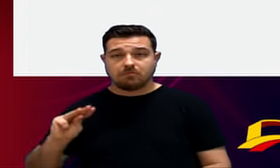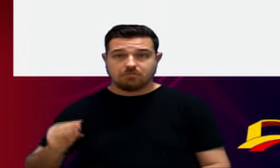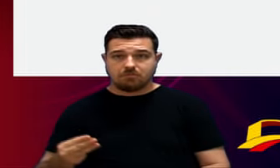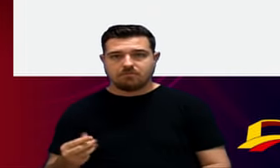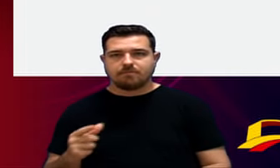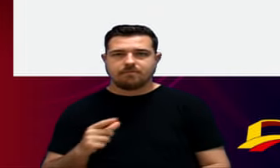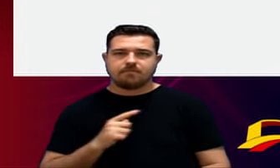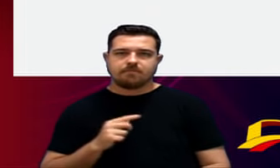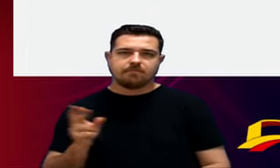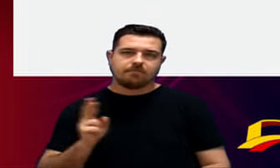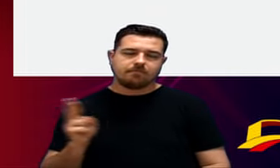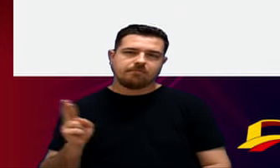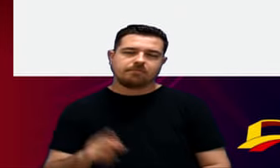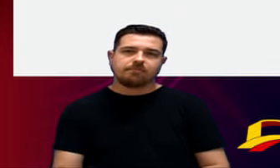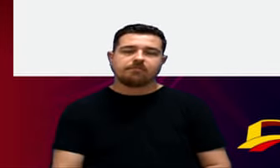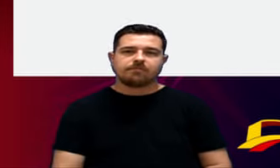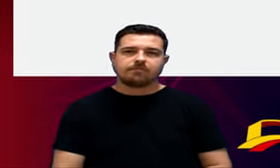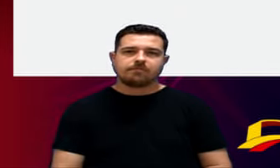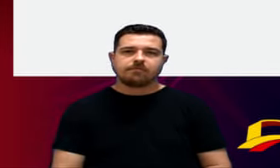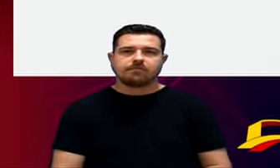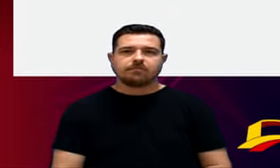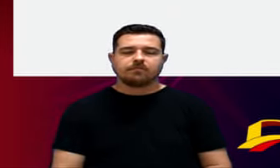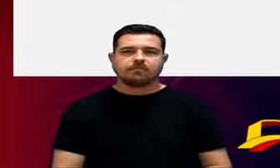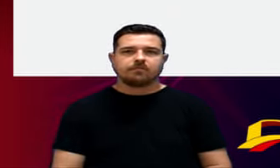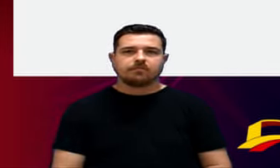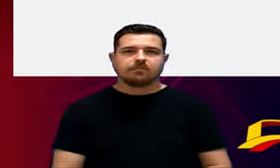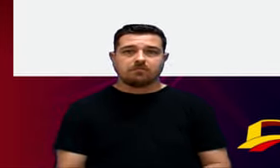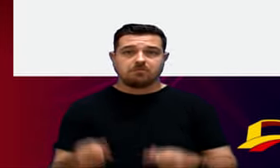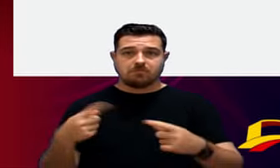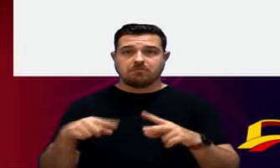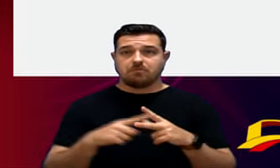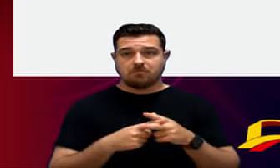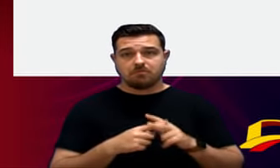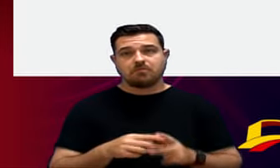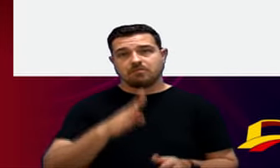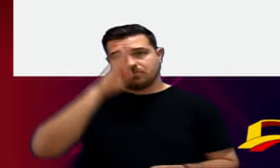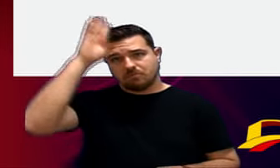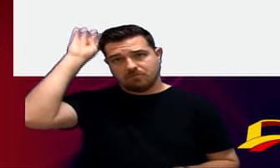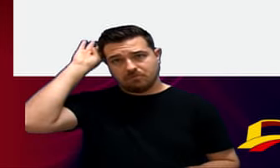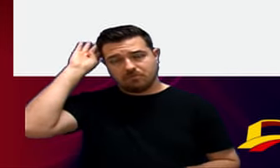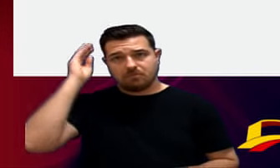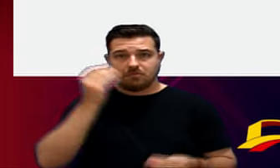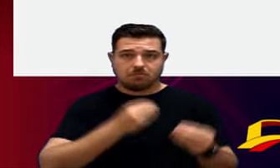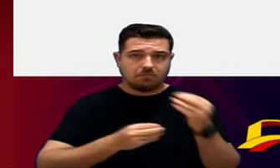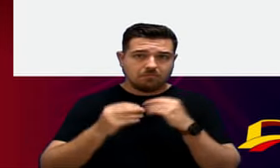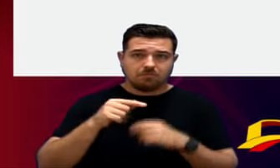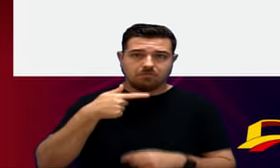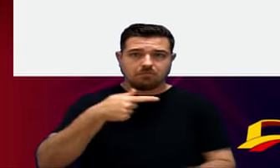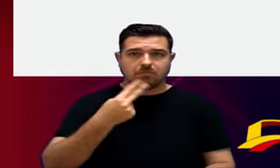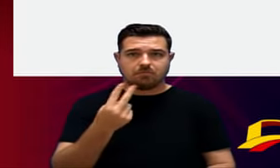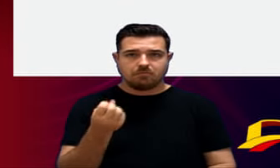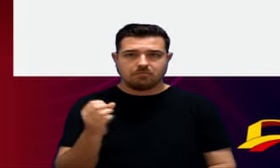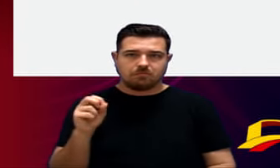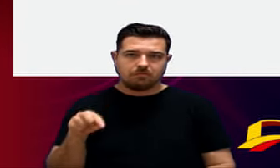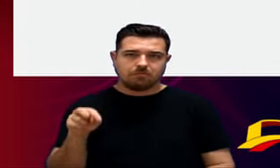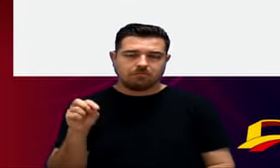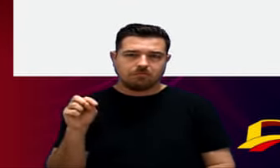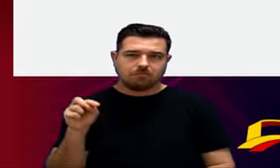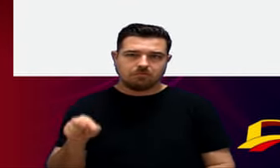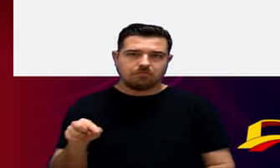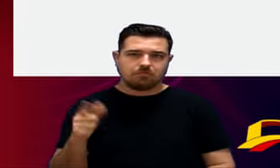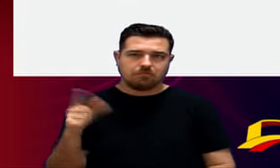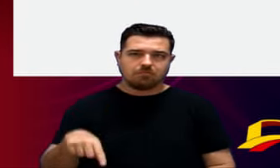734 eh manutenção do Corpo de Bombeiros alimentação 720.000